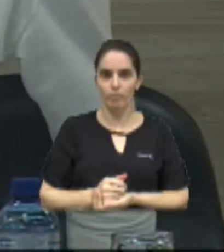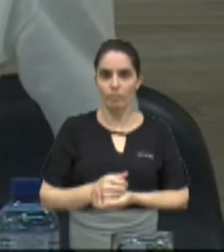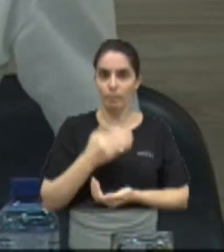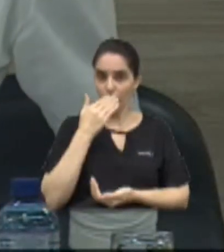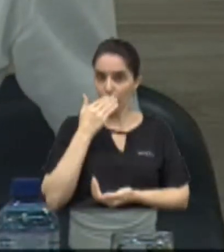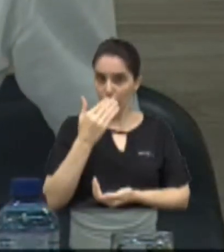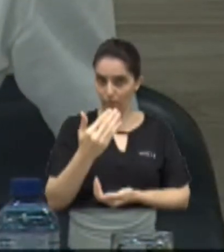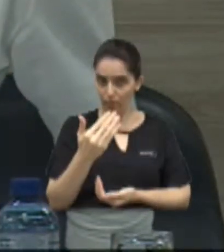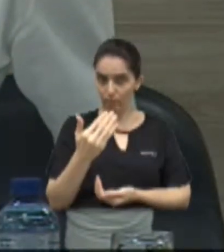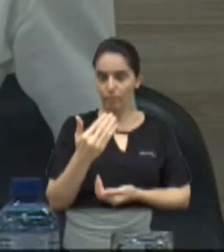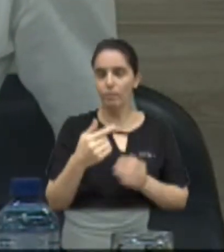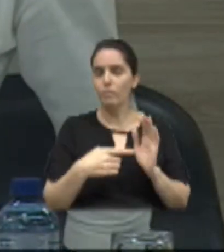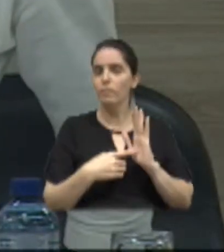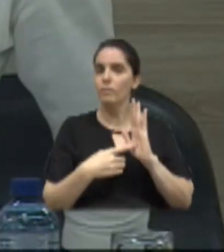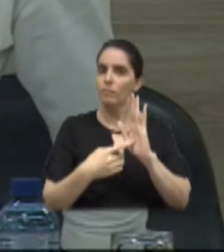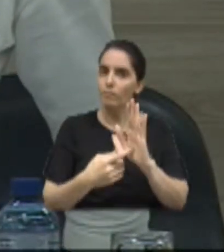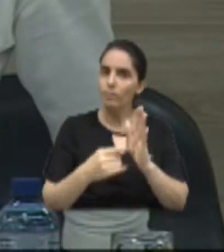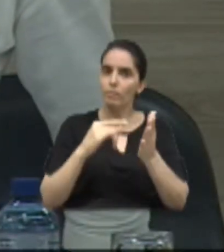acompanhar